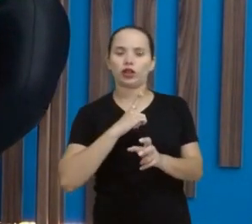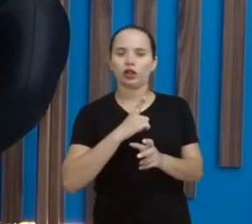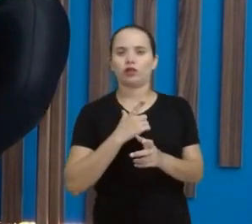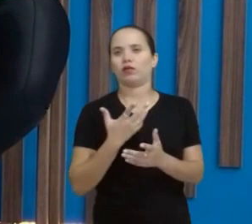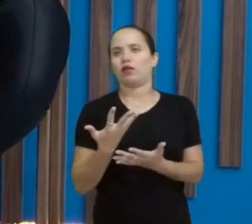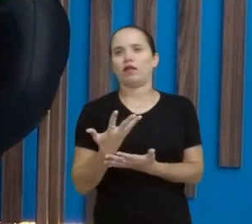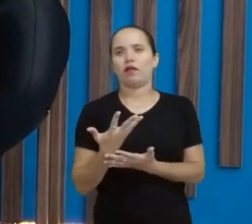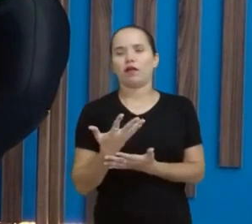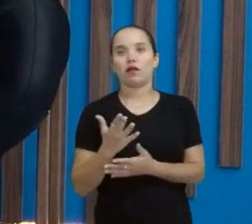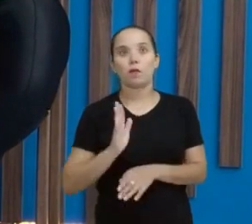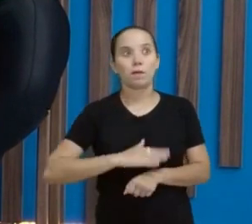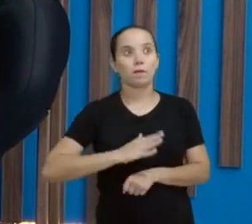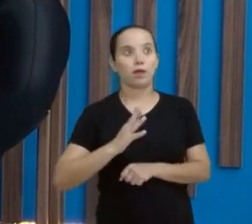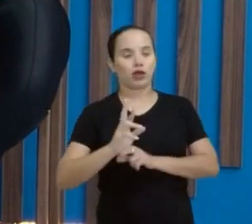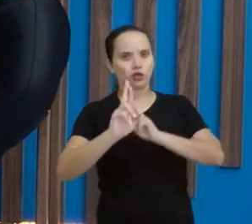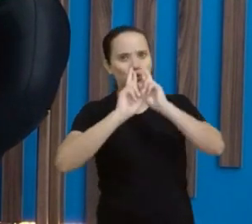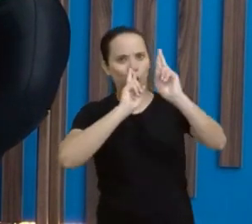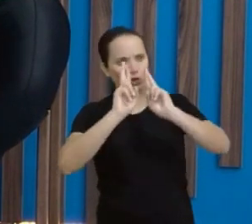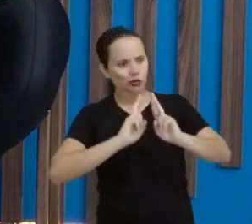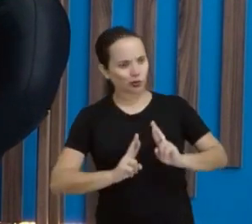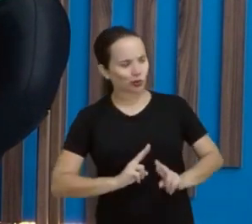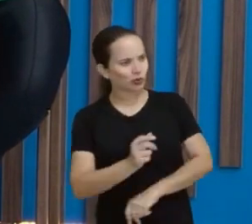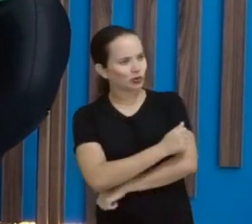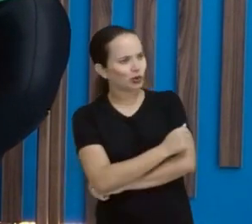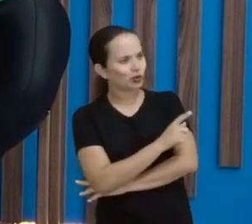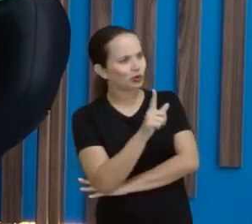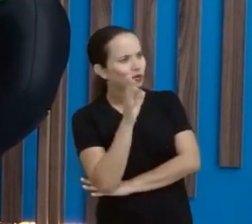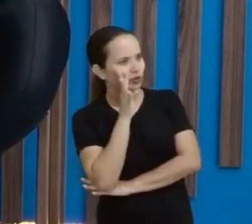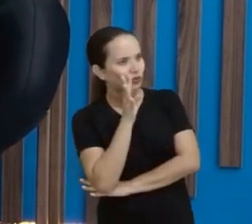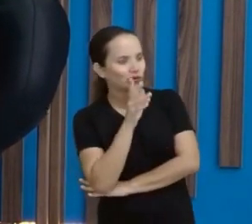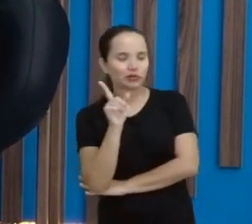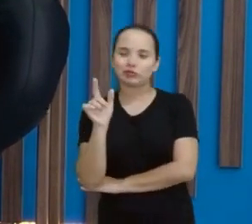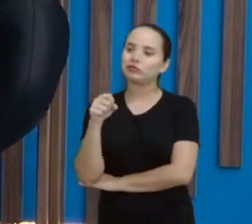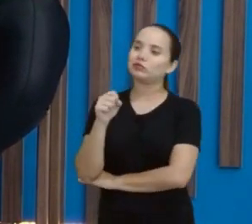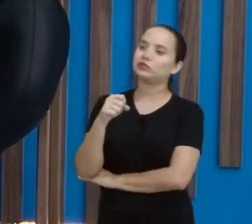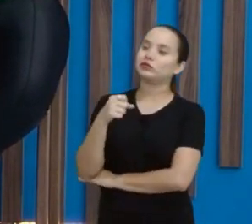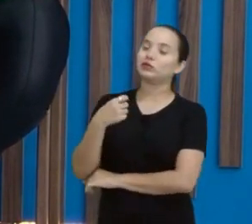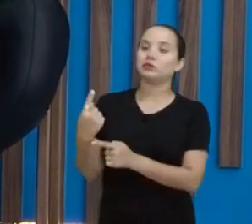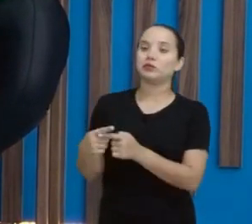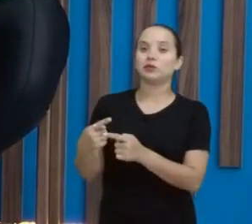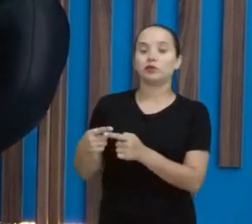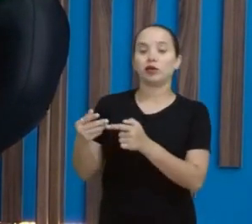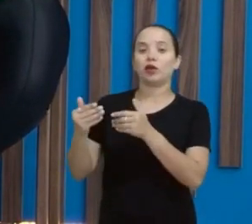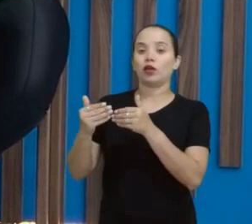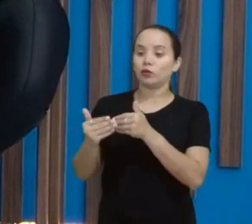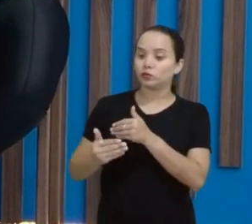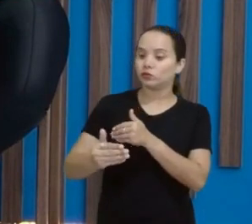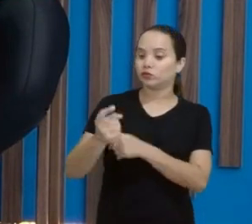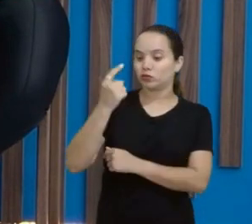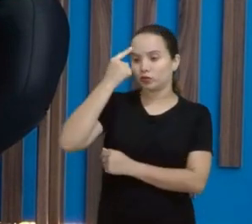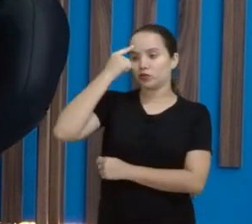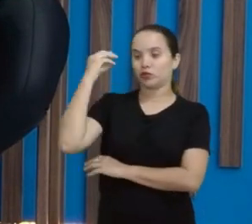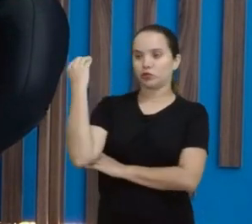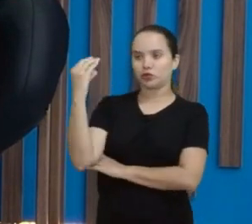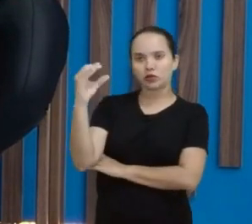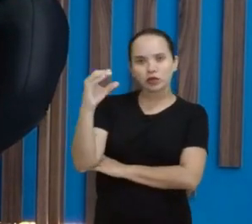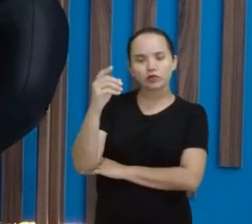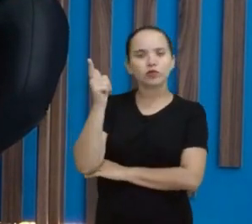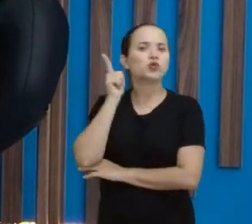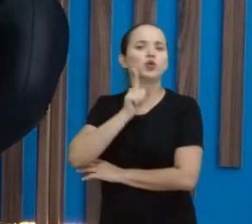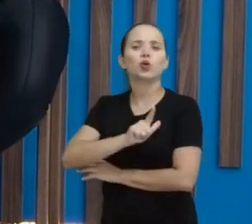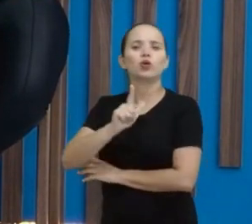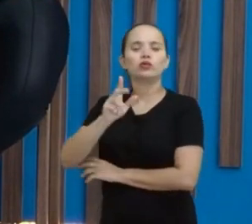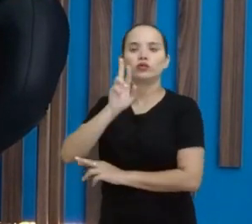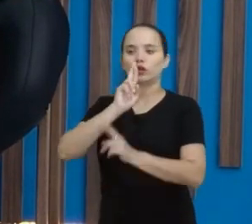assim. A resposta dos estudantes foi bem legal, não foi? Foi sim, porque a partir do pensamento científico é que a gente pode